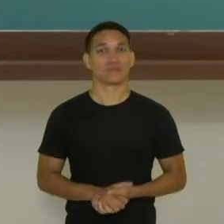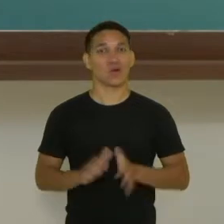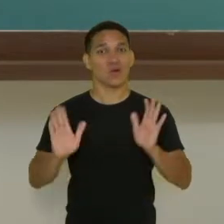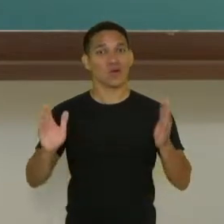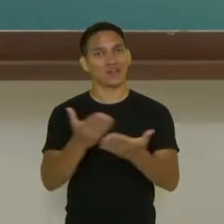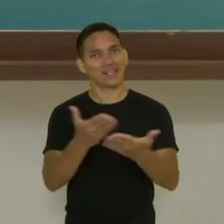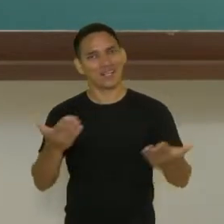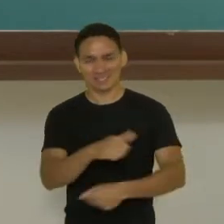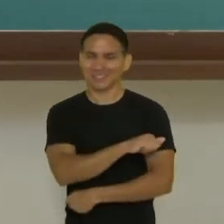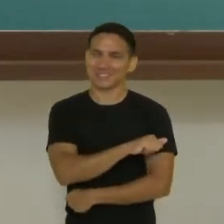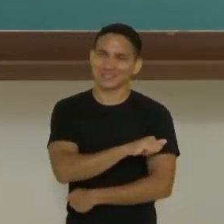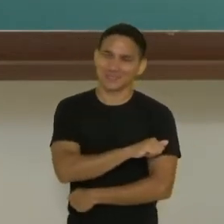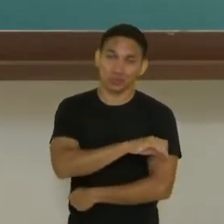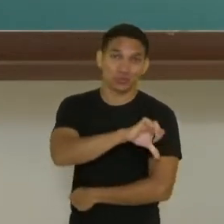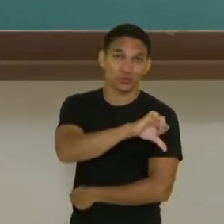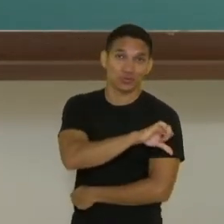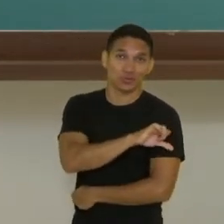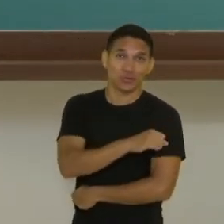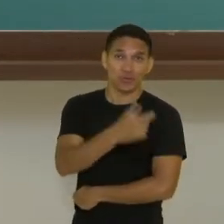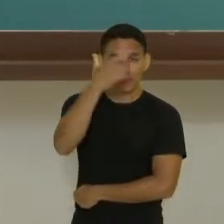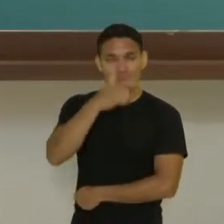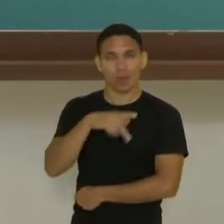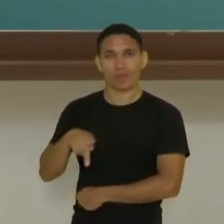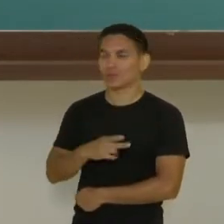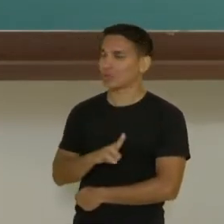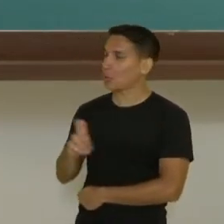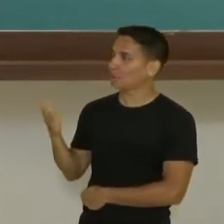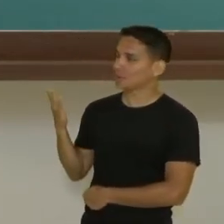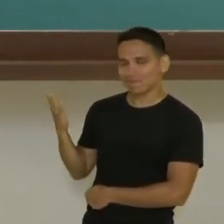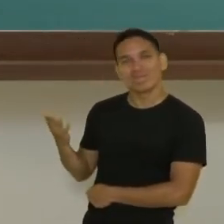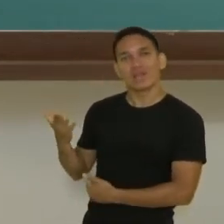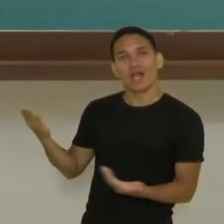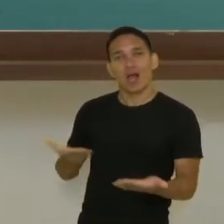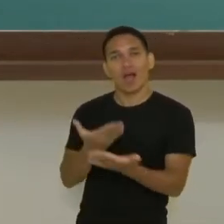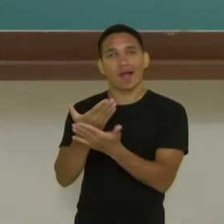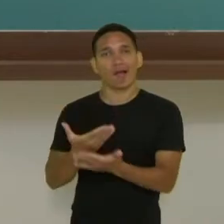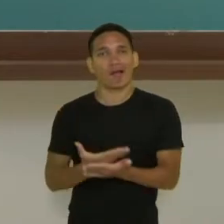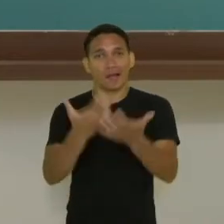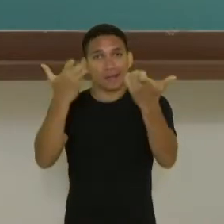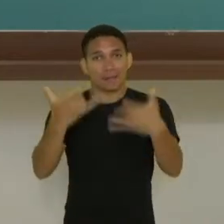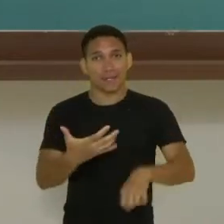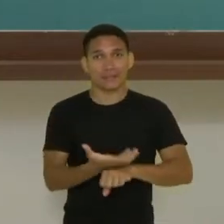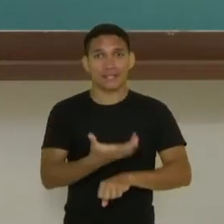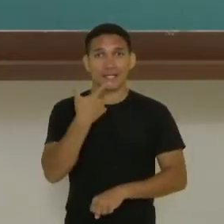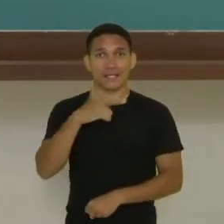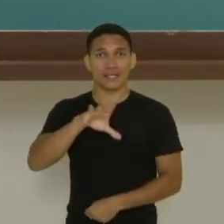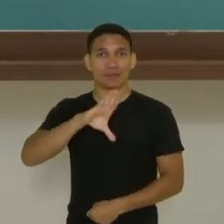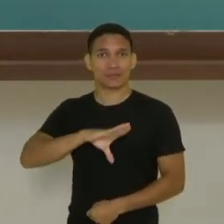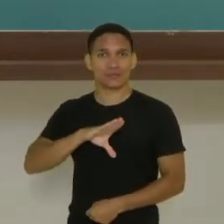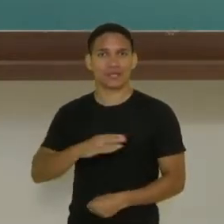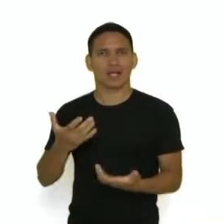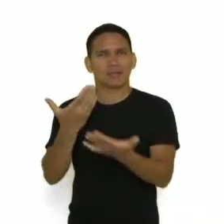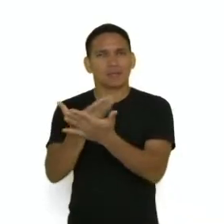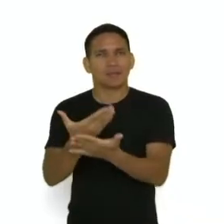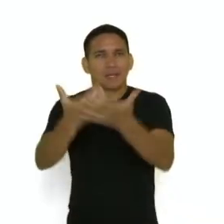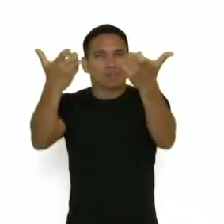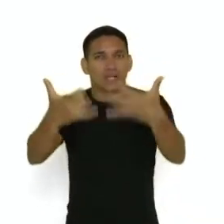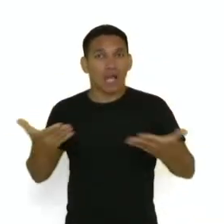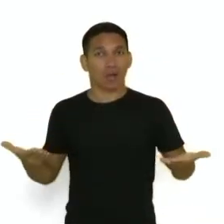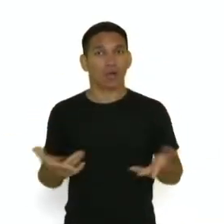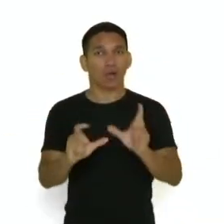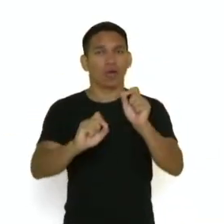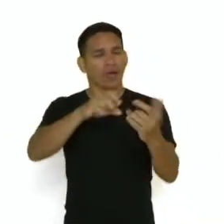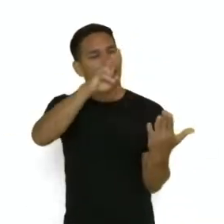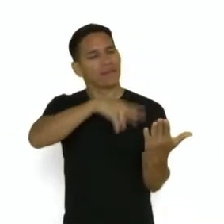Olá, estudantes do 9º ano, eu sou a professora Jaqueline, essa é a nossa aula de língua portuguesa. Na aula de hoje, nós vamos